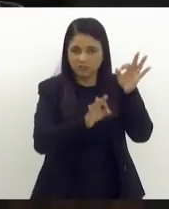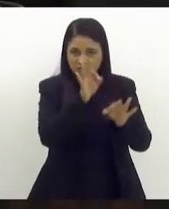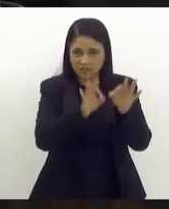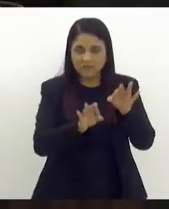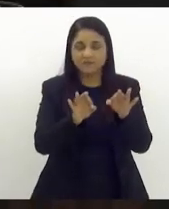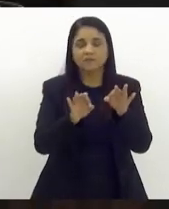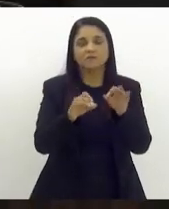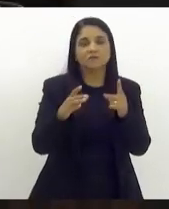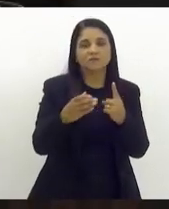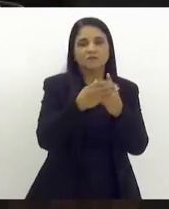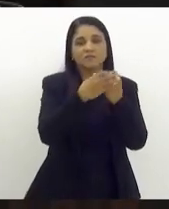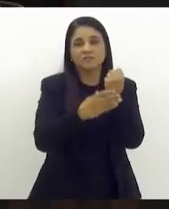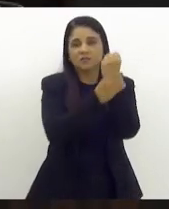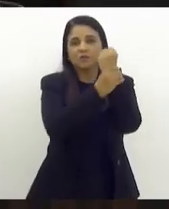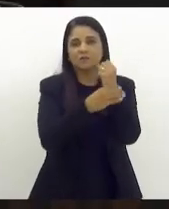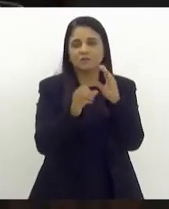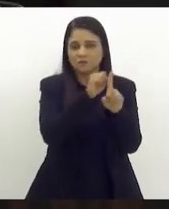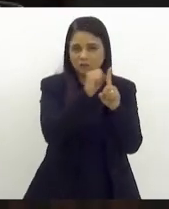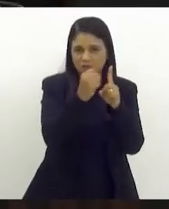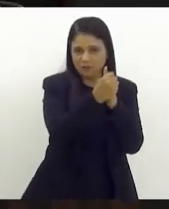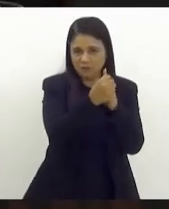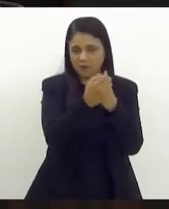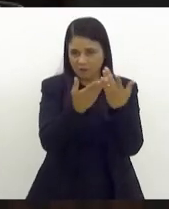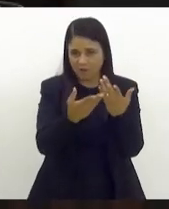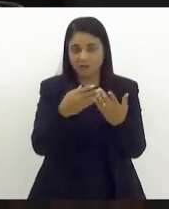Social, deputada Dani Balbi.